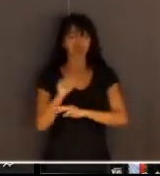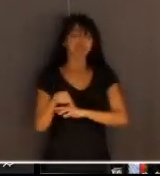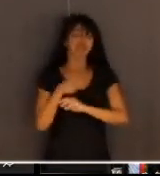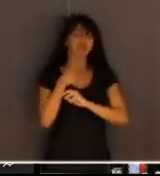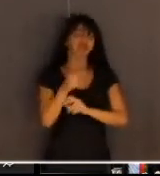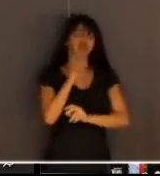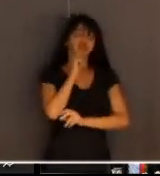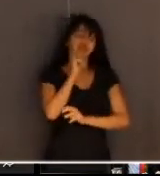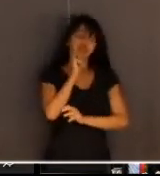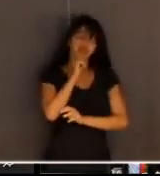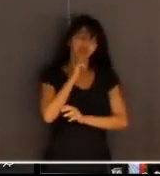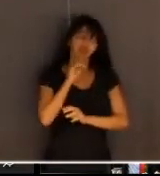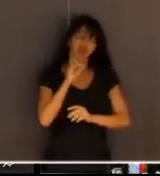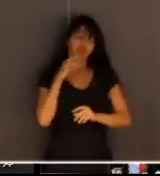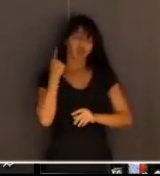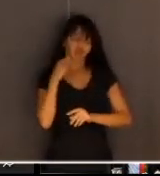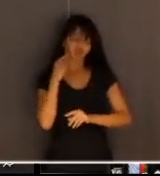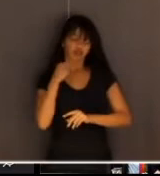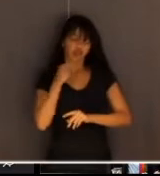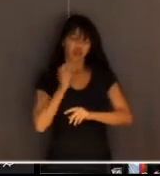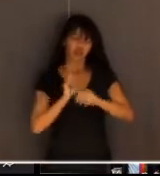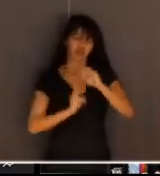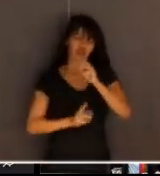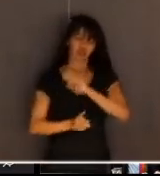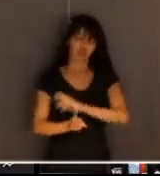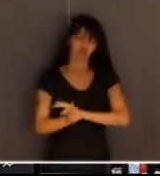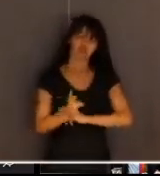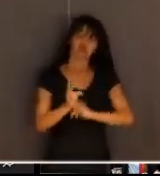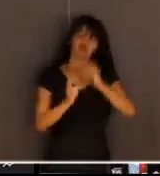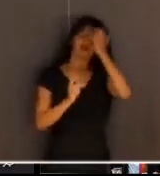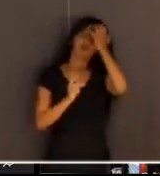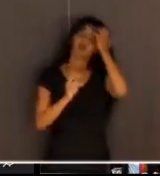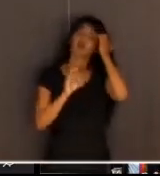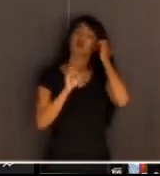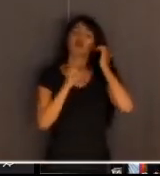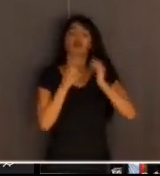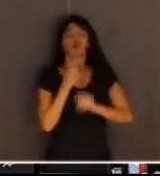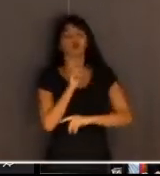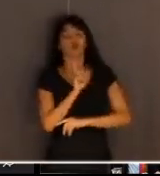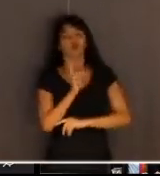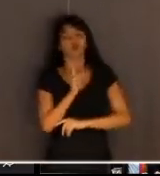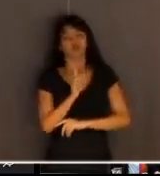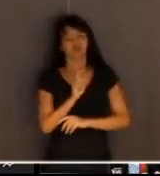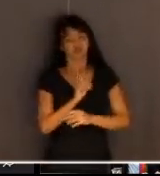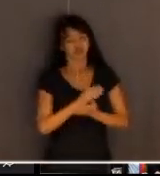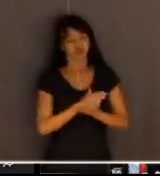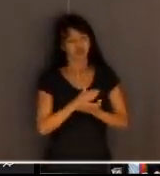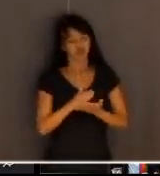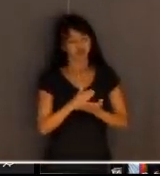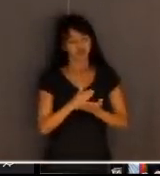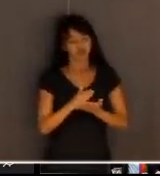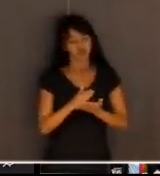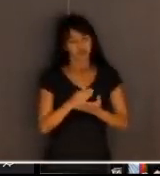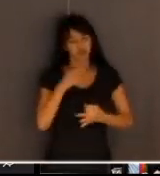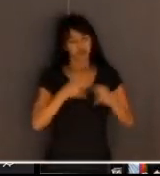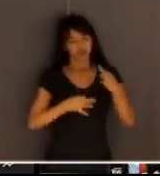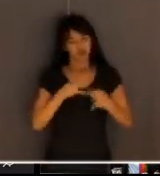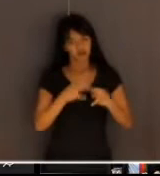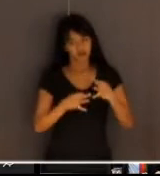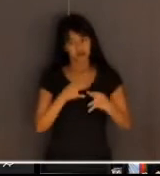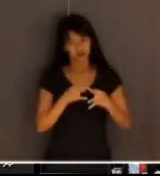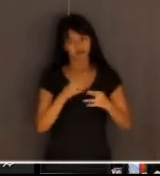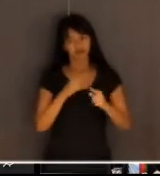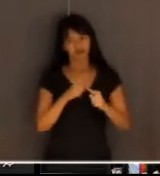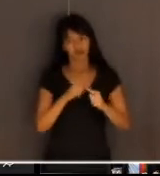caso, pleitear a dissolução do conselho de sentença ou não o início do julgamento, se for o caso, porque ela